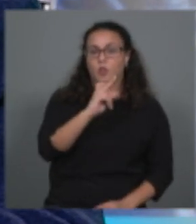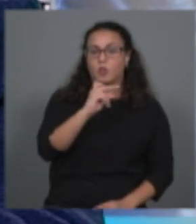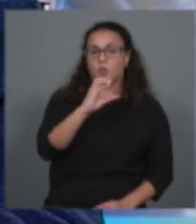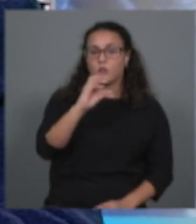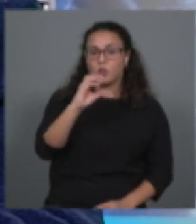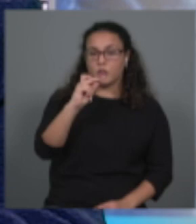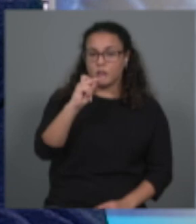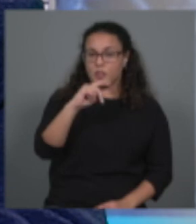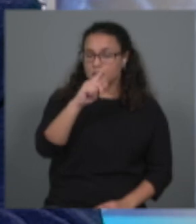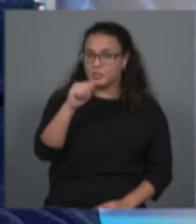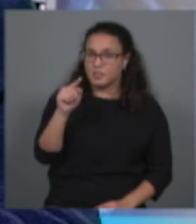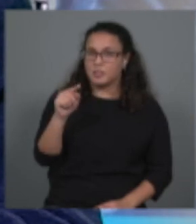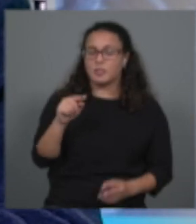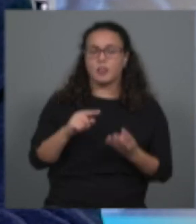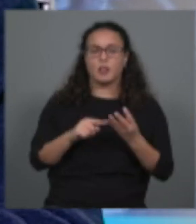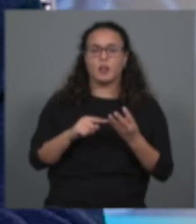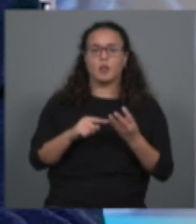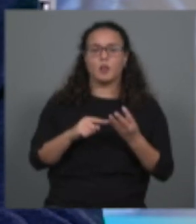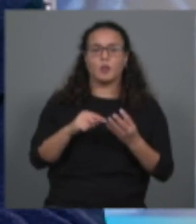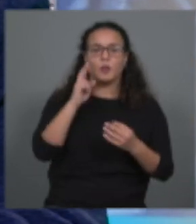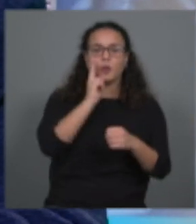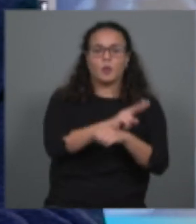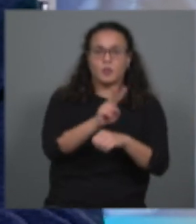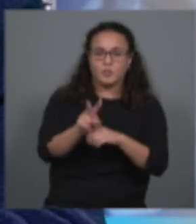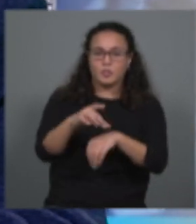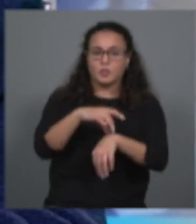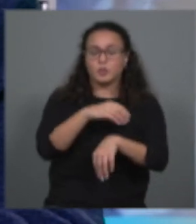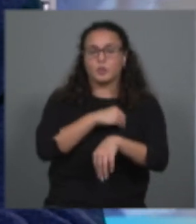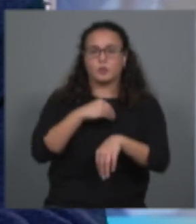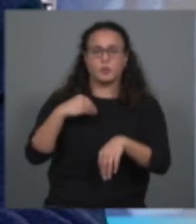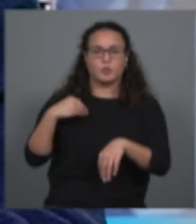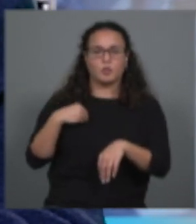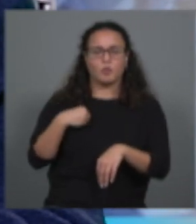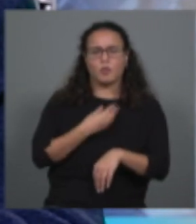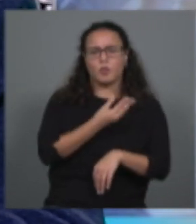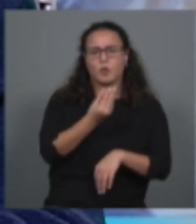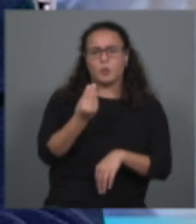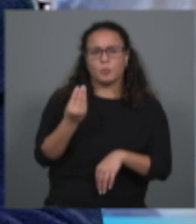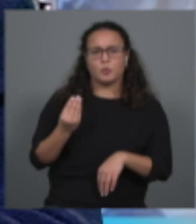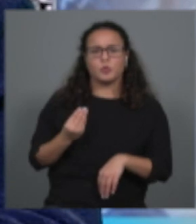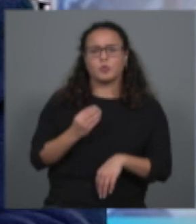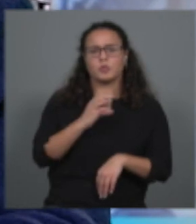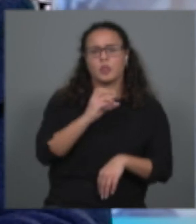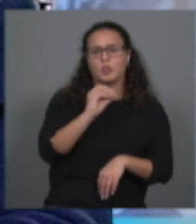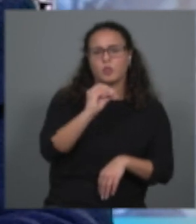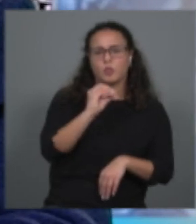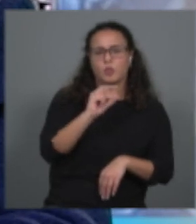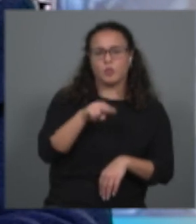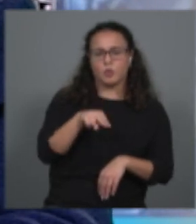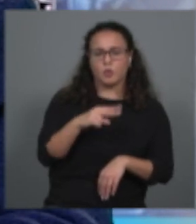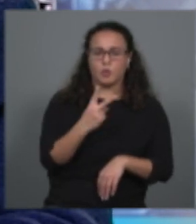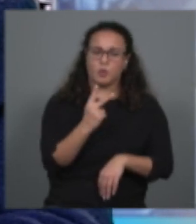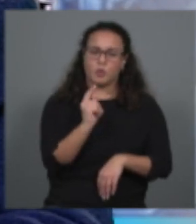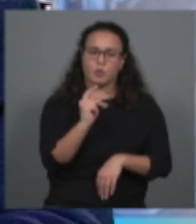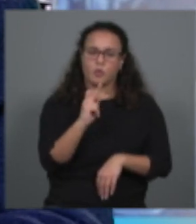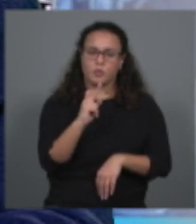visitas, como disse, aos doentes, a tantos que ele ajudou a converter e e a receber os últimos sacramentos,